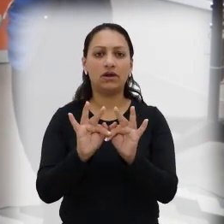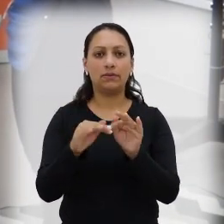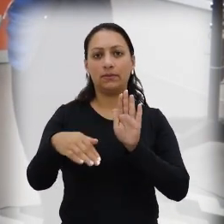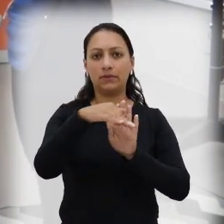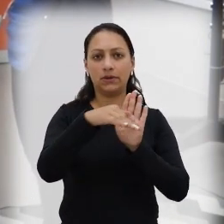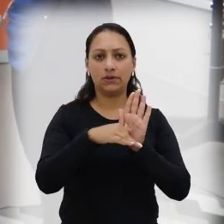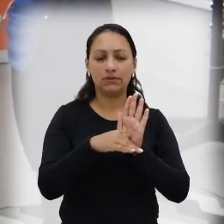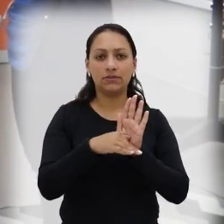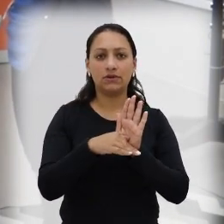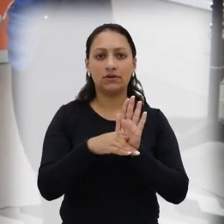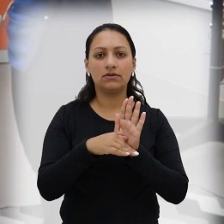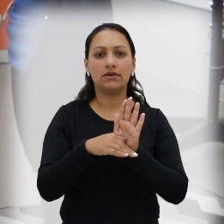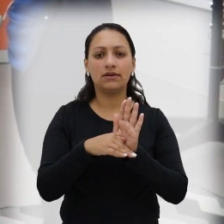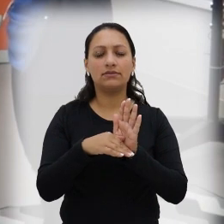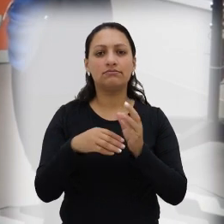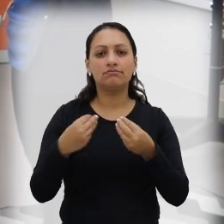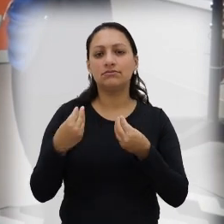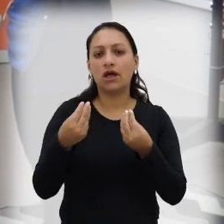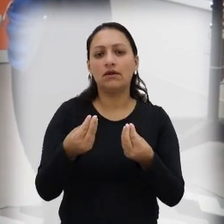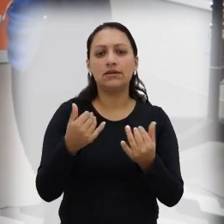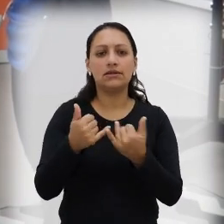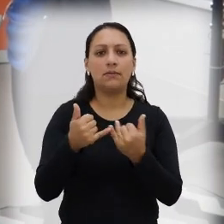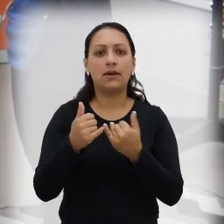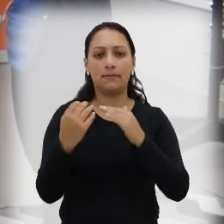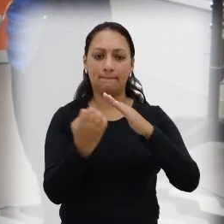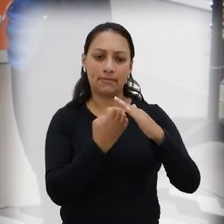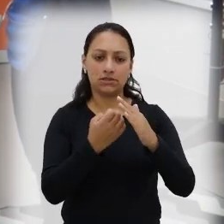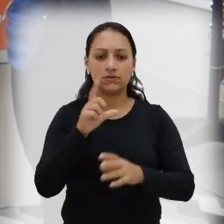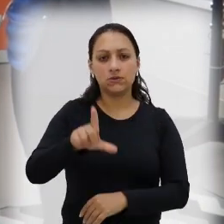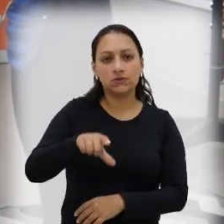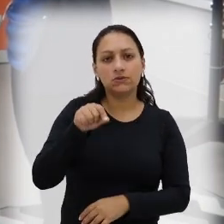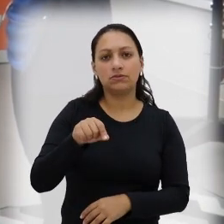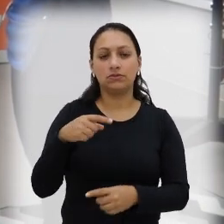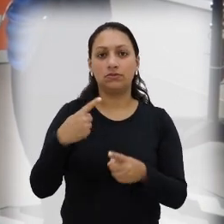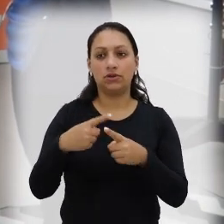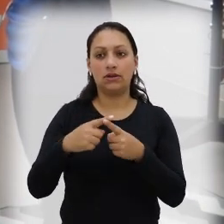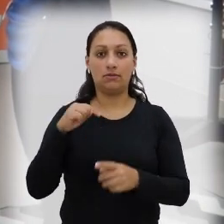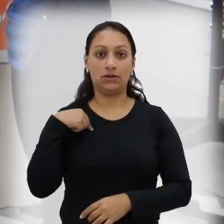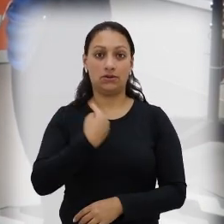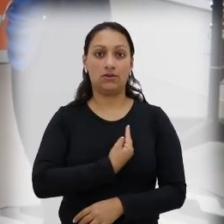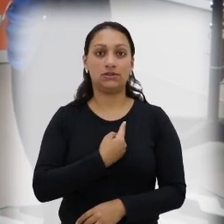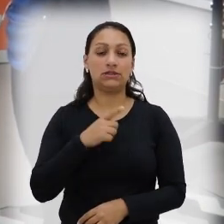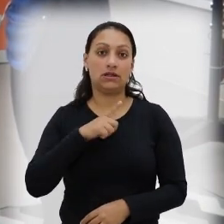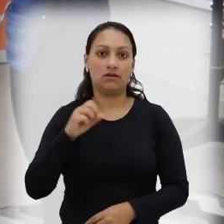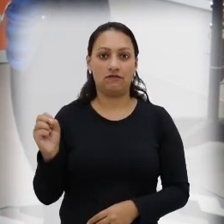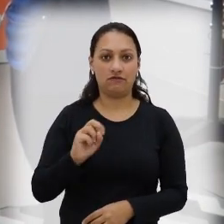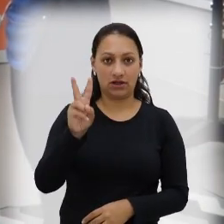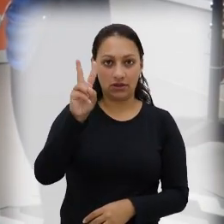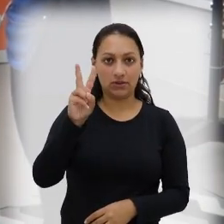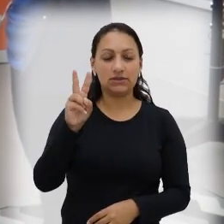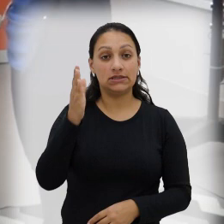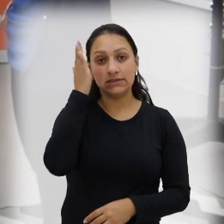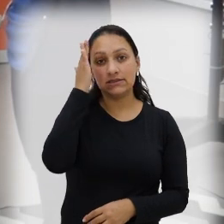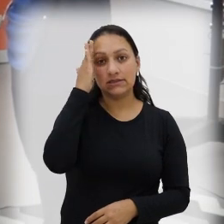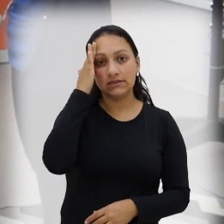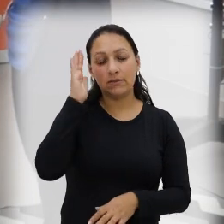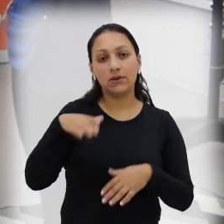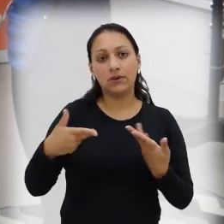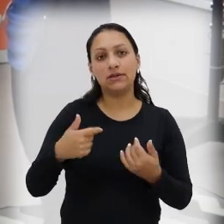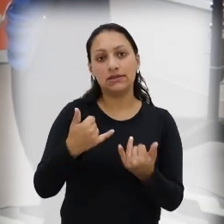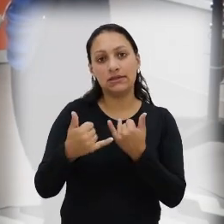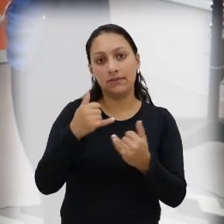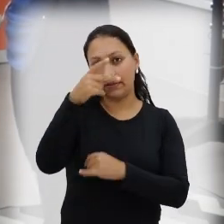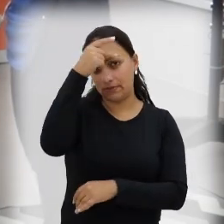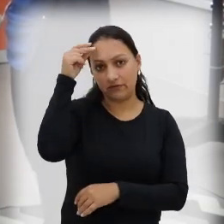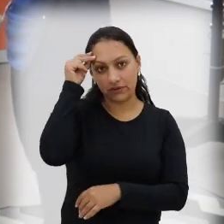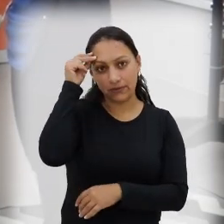programa, fornecesse, a empresa foi selecionada, porque para nós isso é de grande valor. Até quando a gente sabe quando vai sentar com uma prefeitura, por